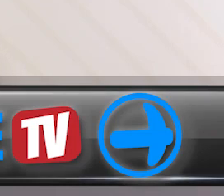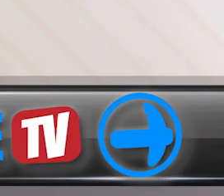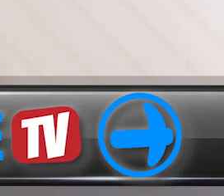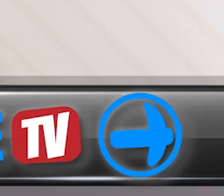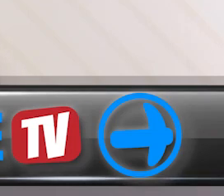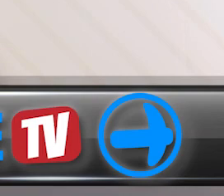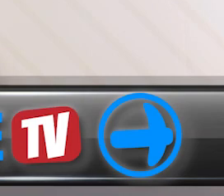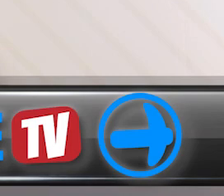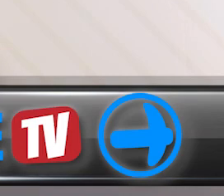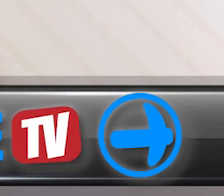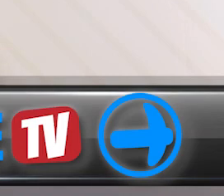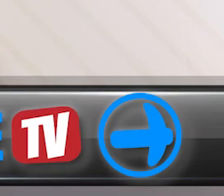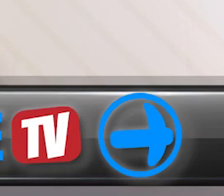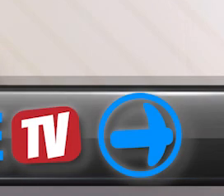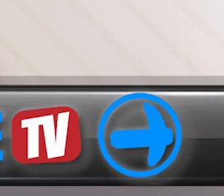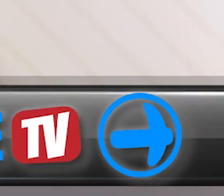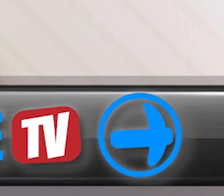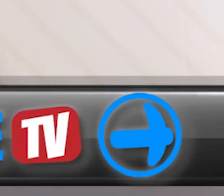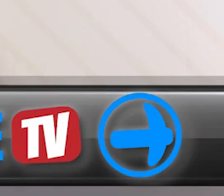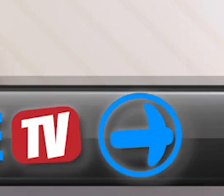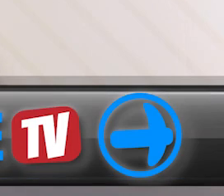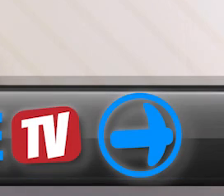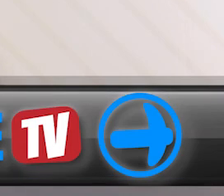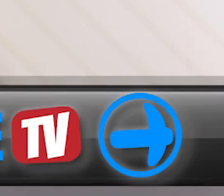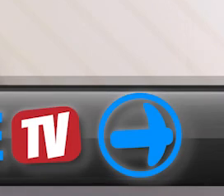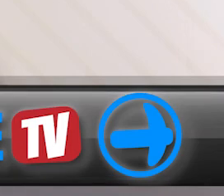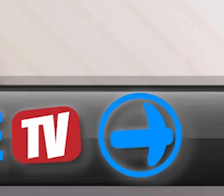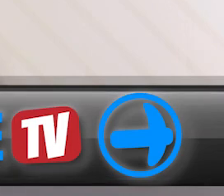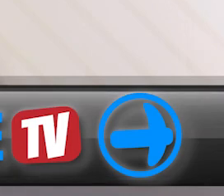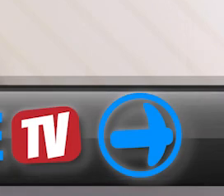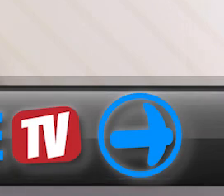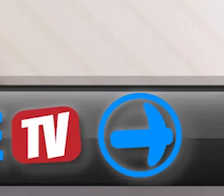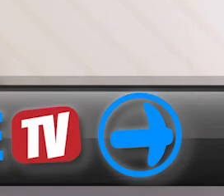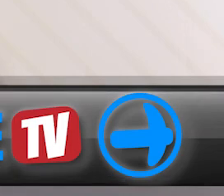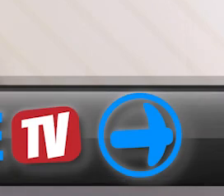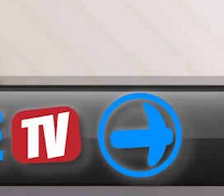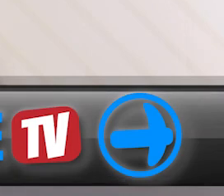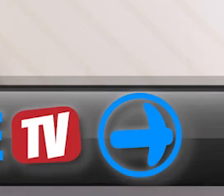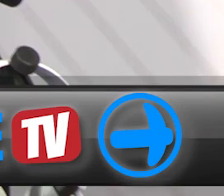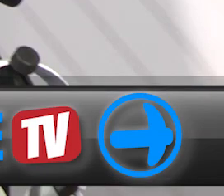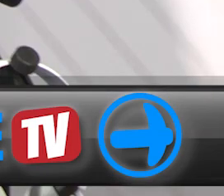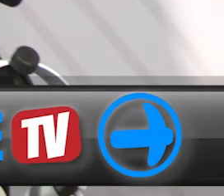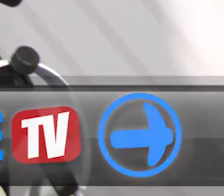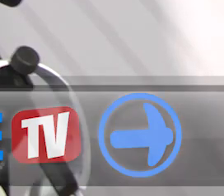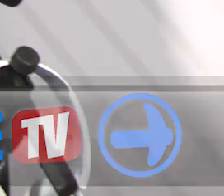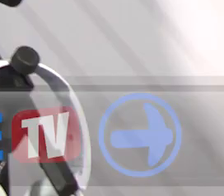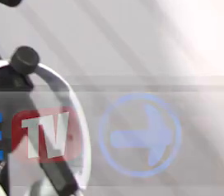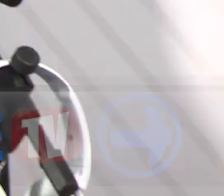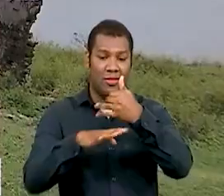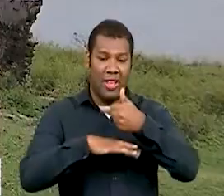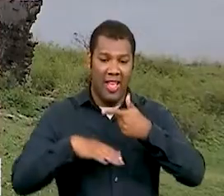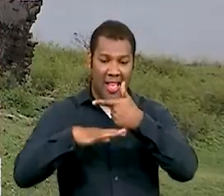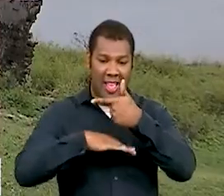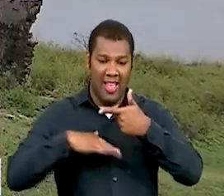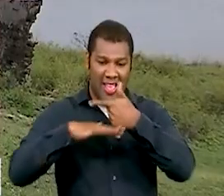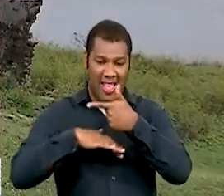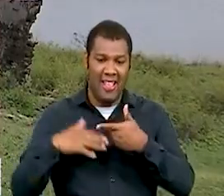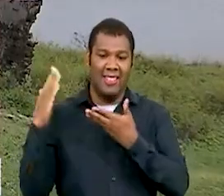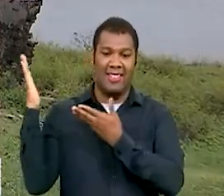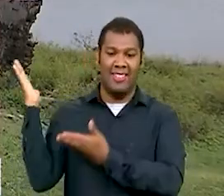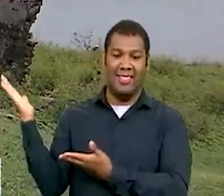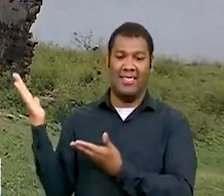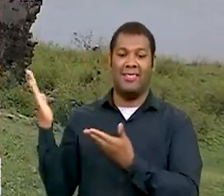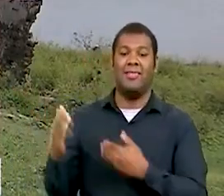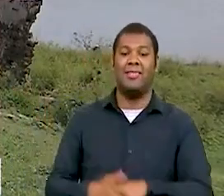Estado de Pernambuco para a administração compartilhada do conjunto de ilhas. Confira. A partir